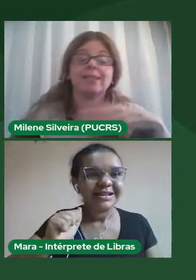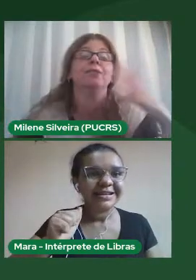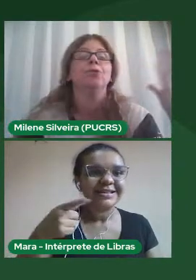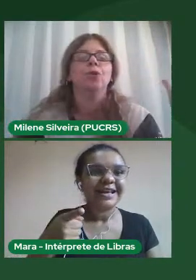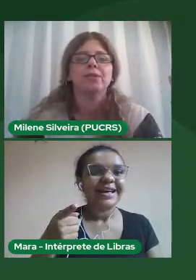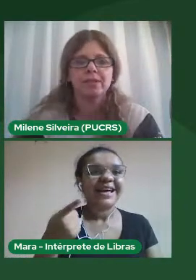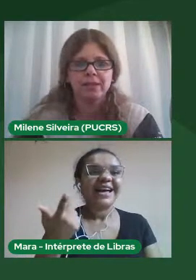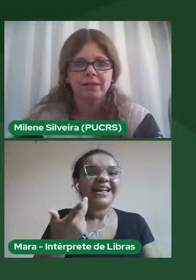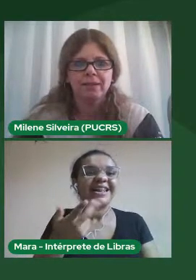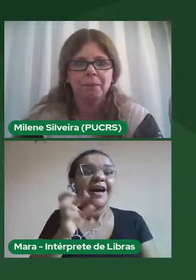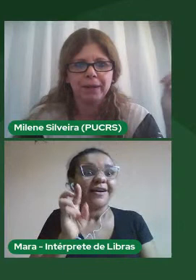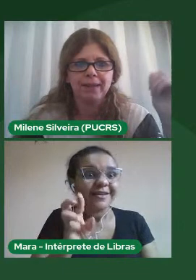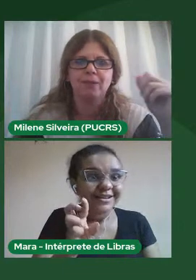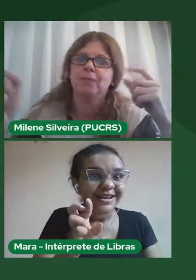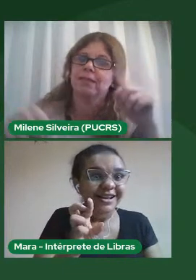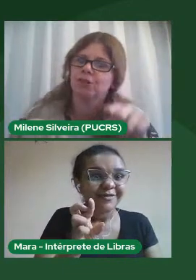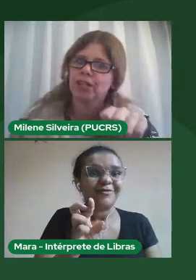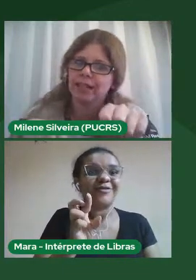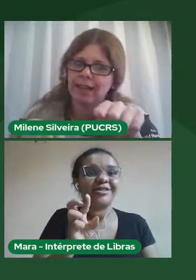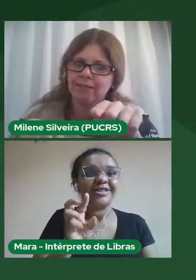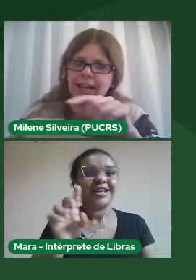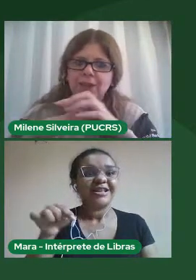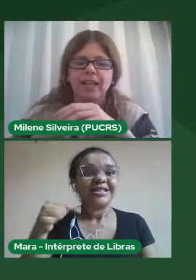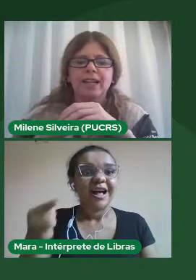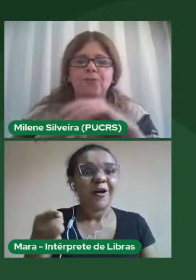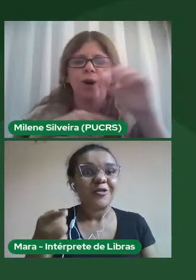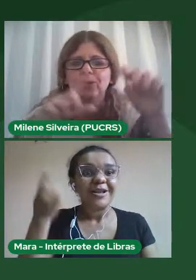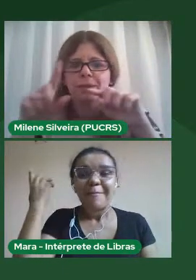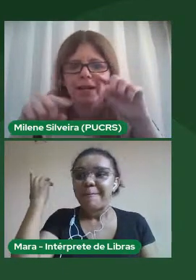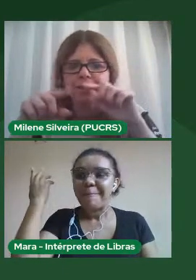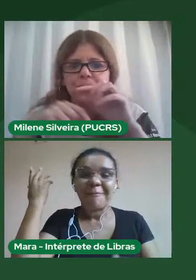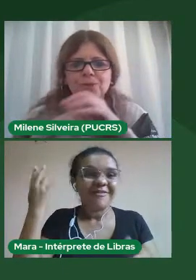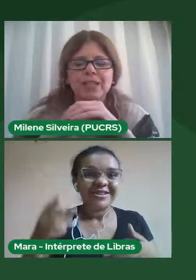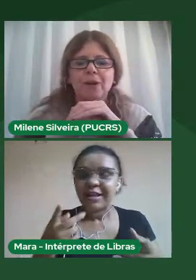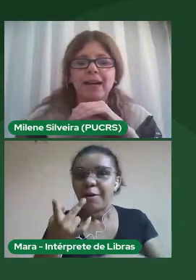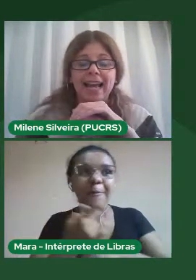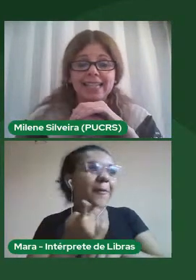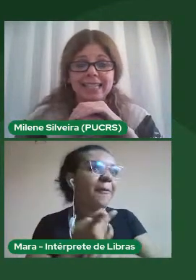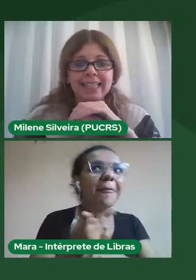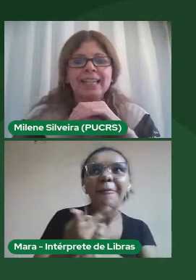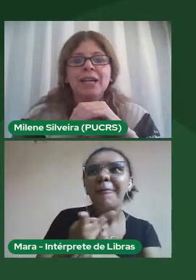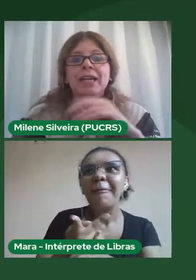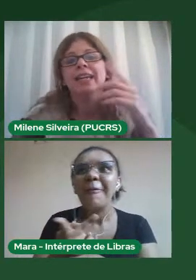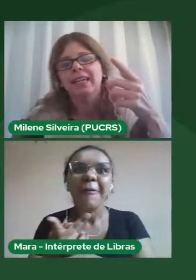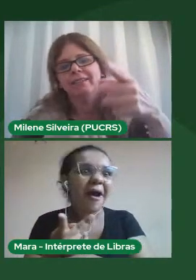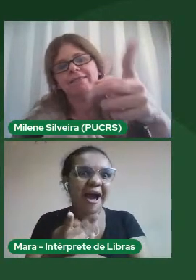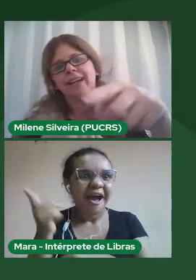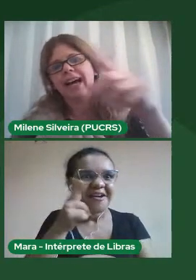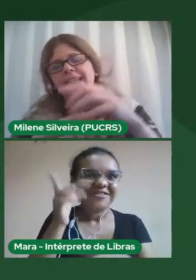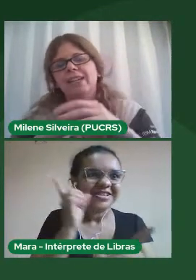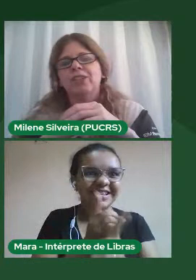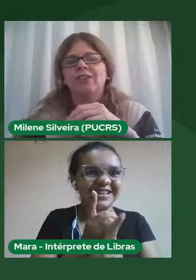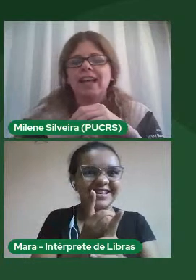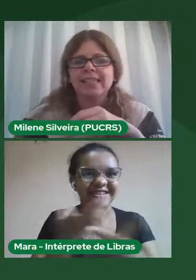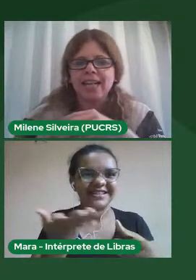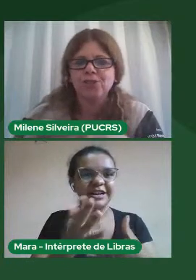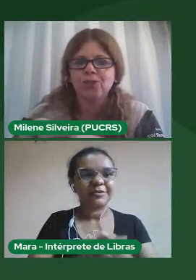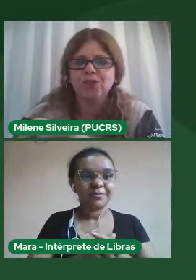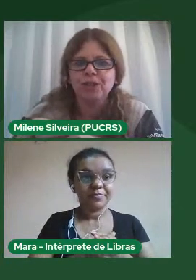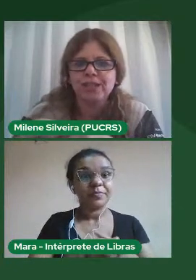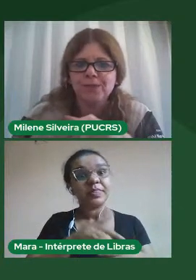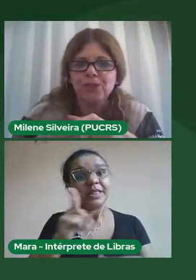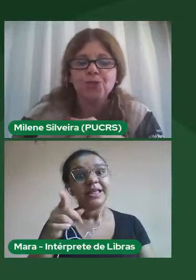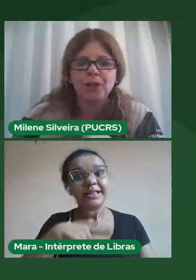outra sessão, se perdeu. Mas então, Angelina estava lá, não está aí na foto, tem mais alguns que não aparecem. E ali eu tenho lá